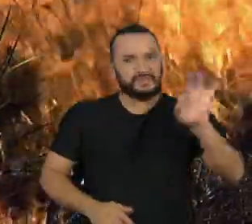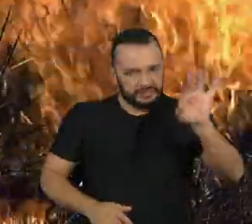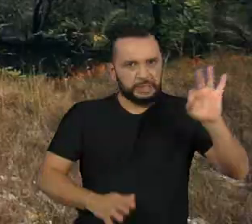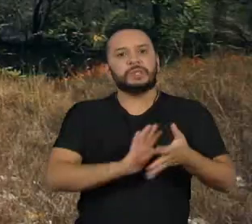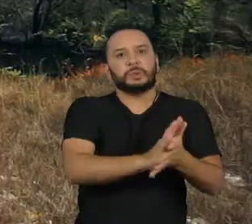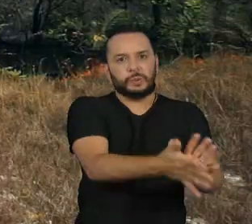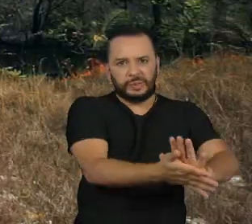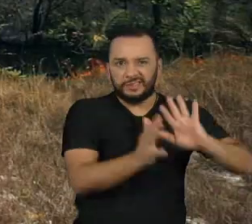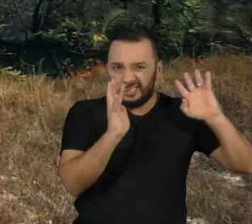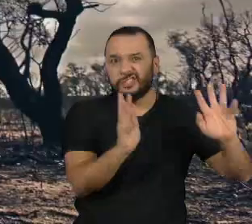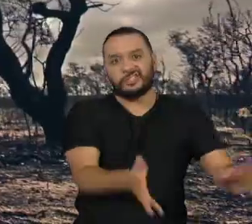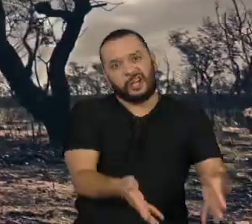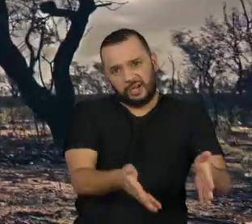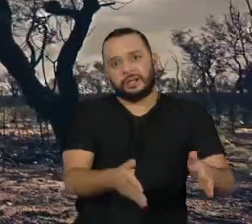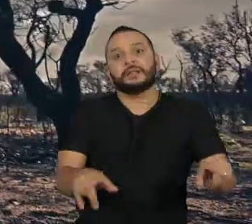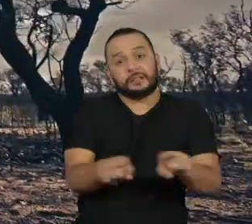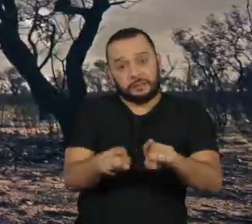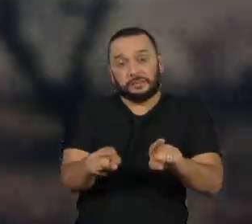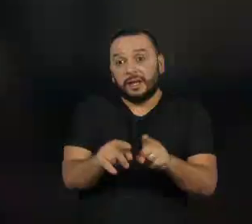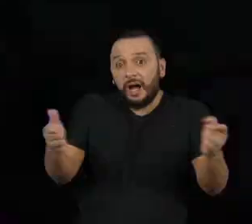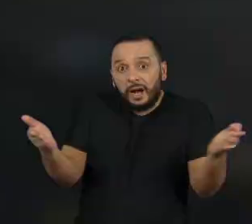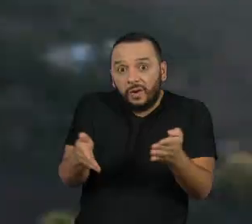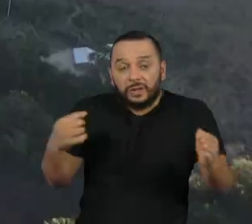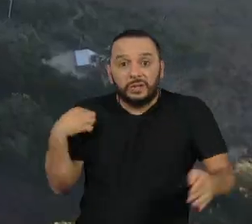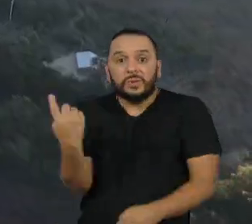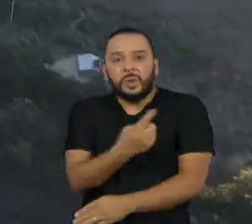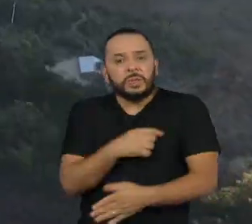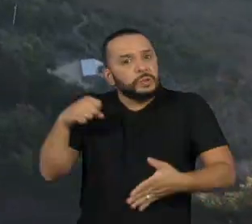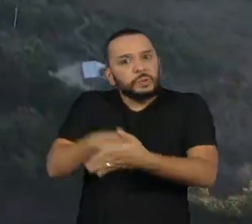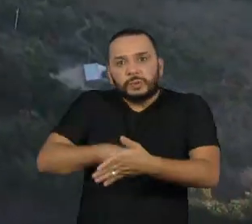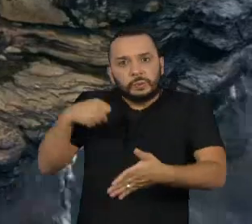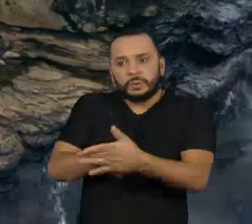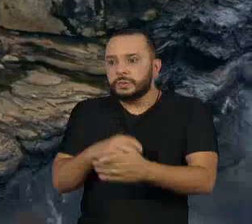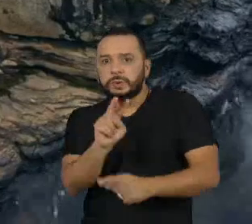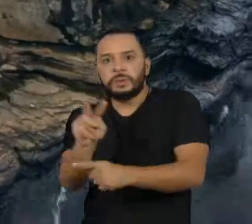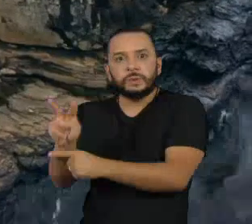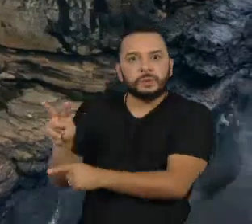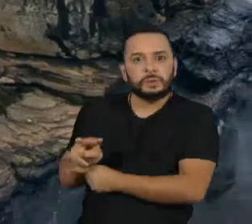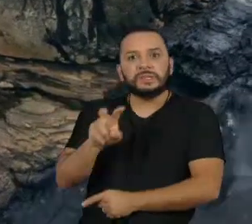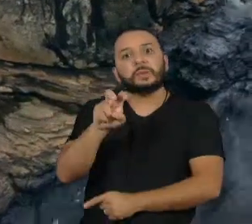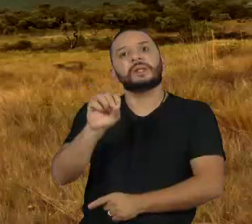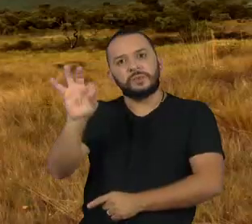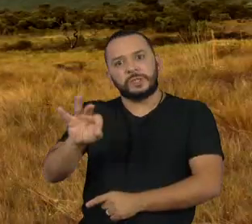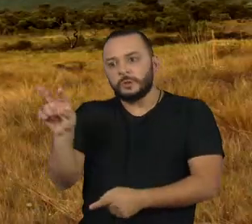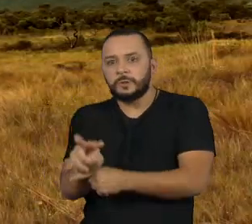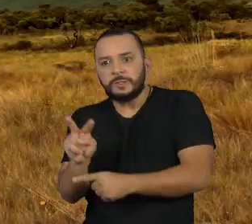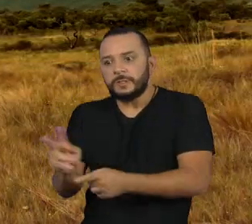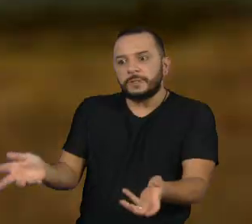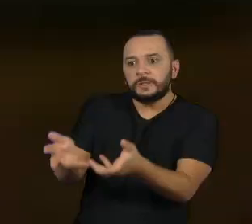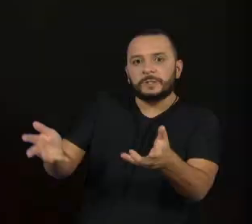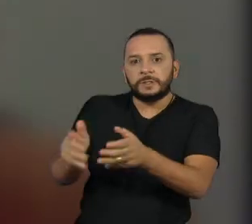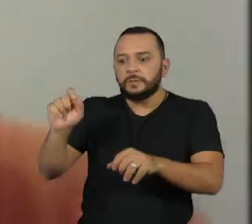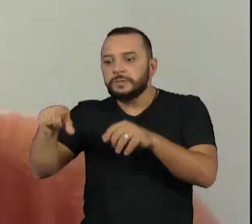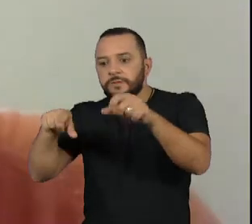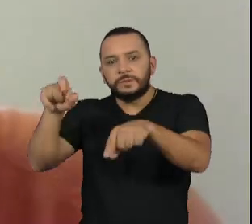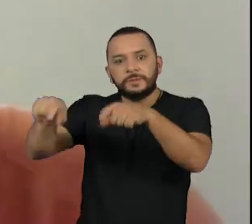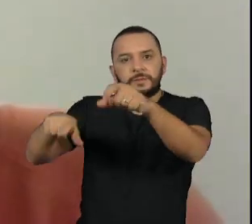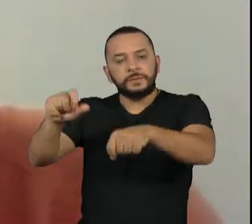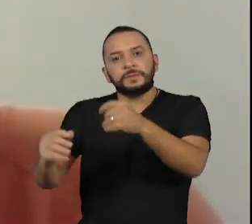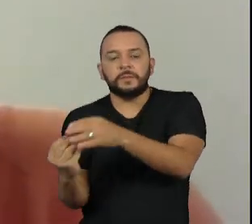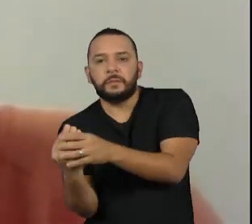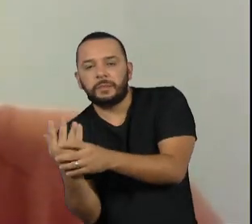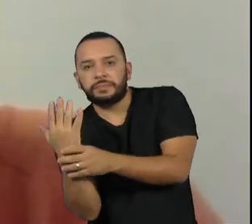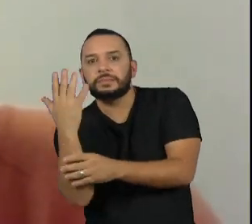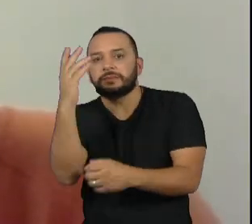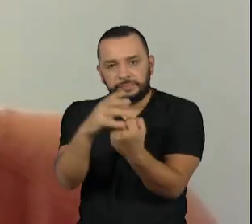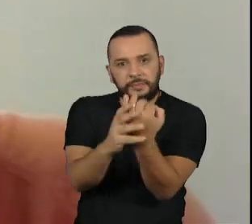foi devastado, e a gente agora luta pela conservação desses outros 50% que ainda nos restam, e na realidade